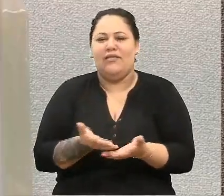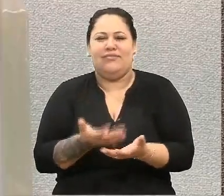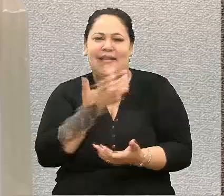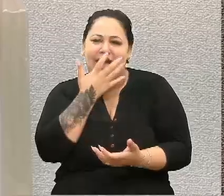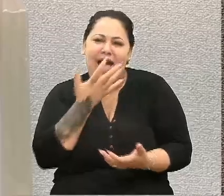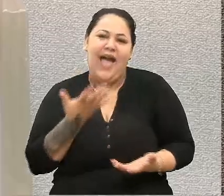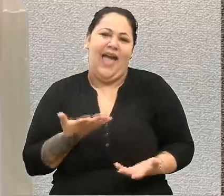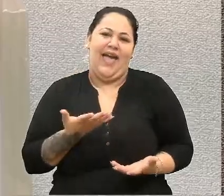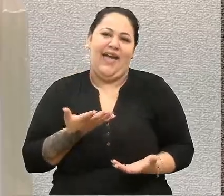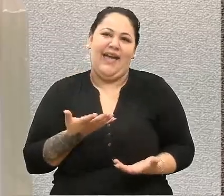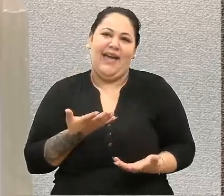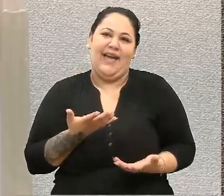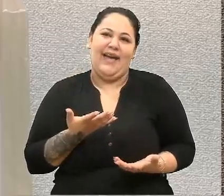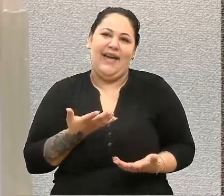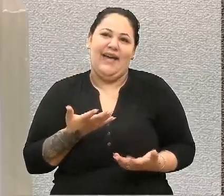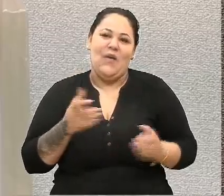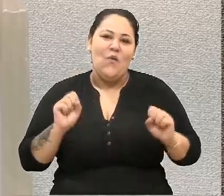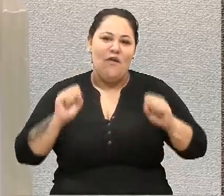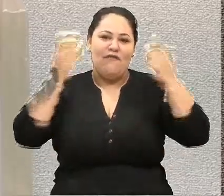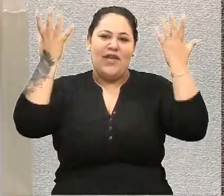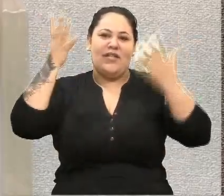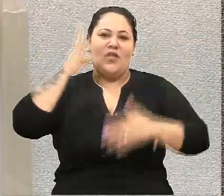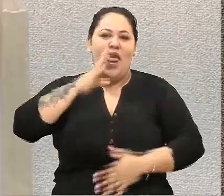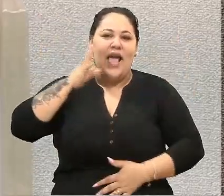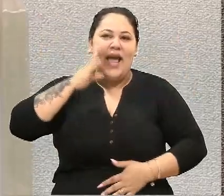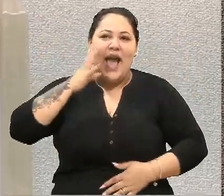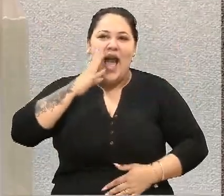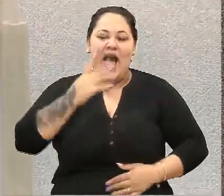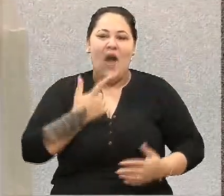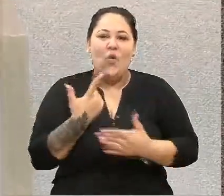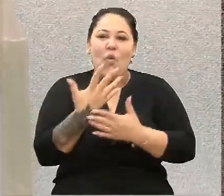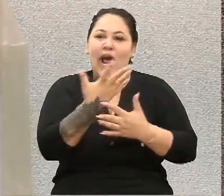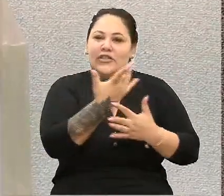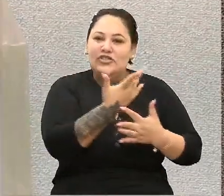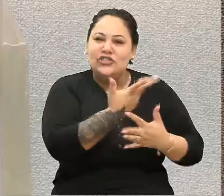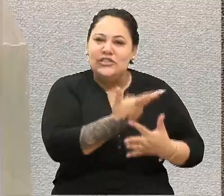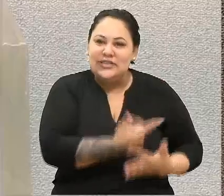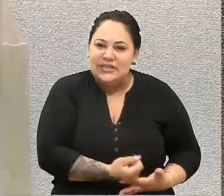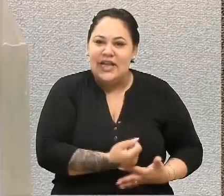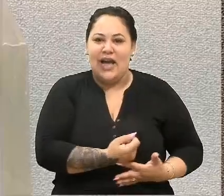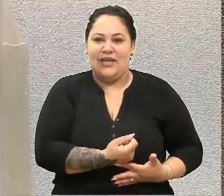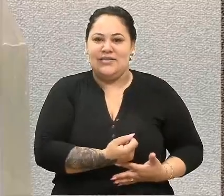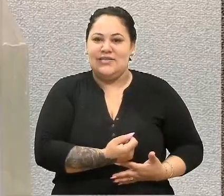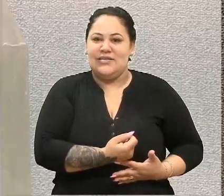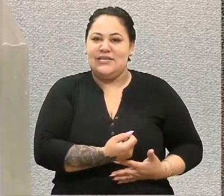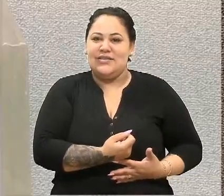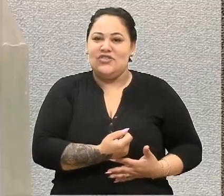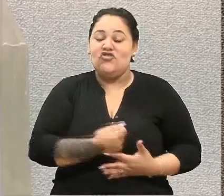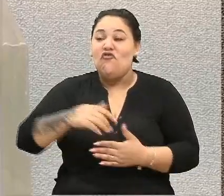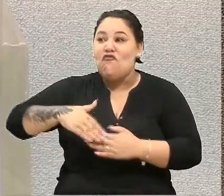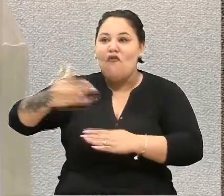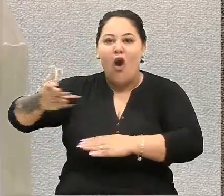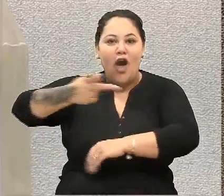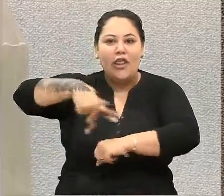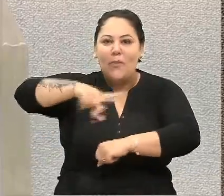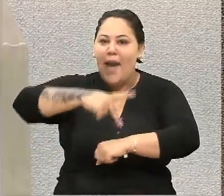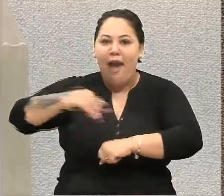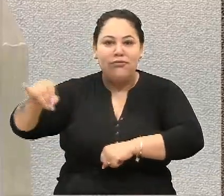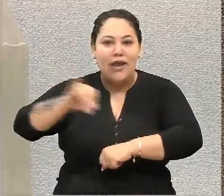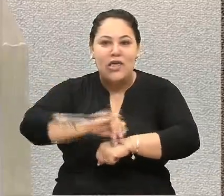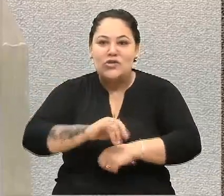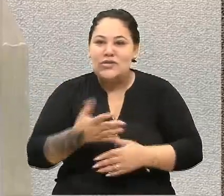do evento que é. Pô, evento com artistas internacionais do blues aqui na cidade, né? E às vezes a pessoa,